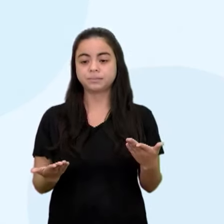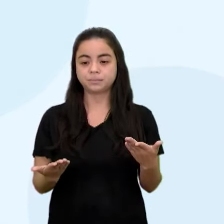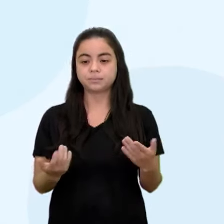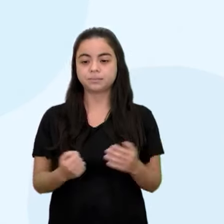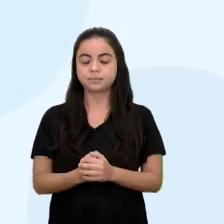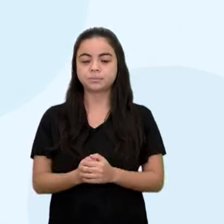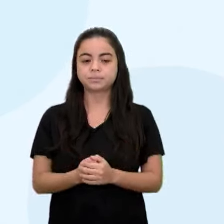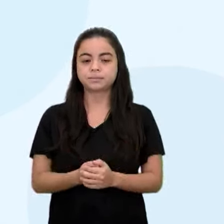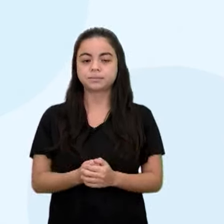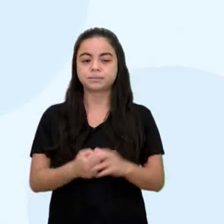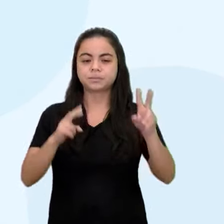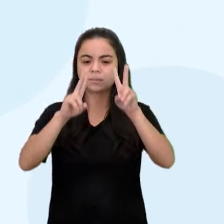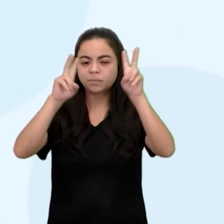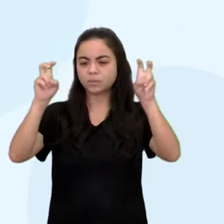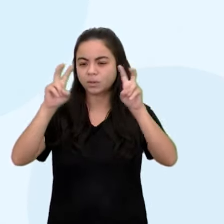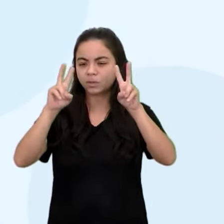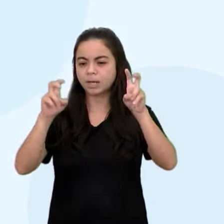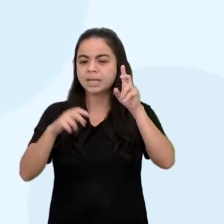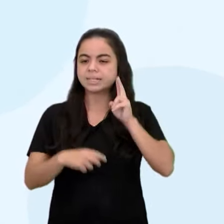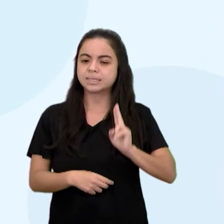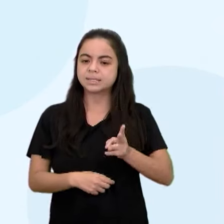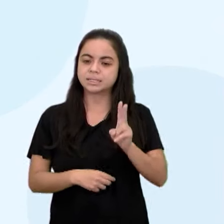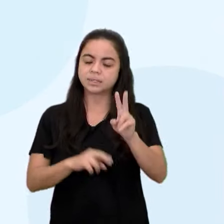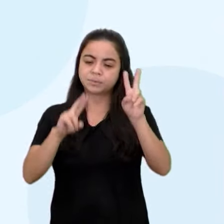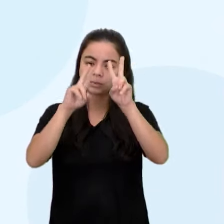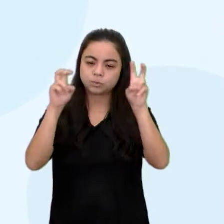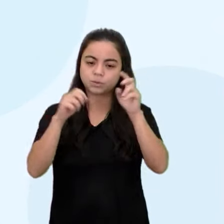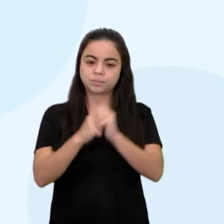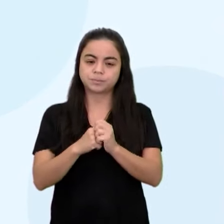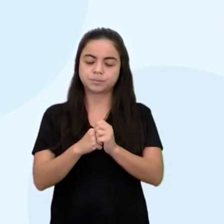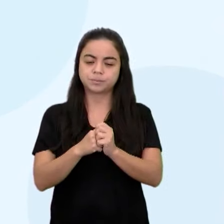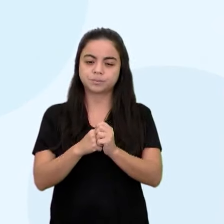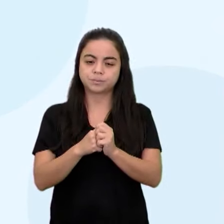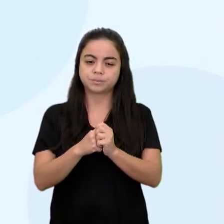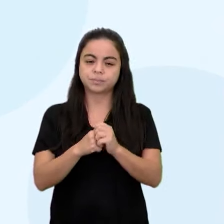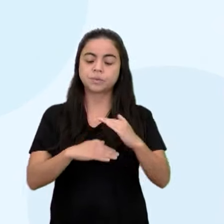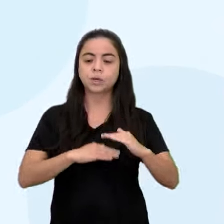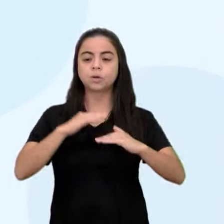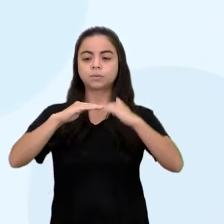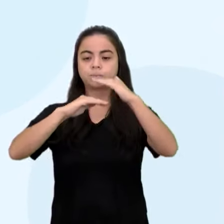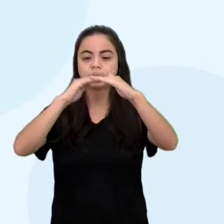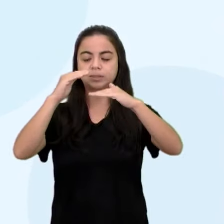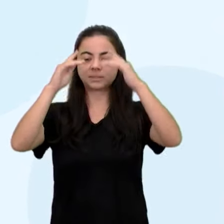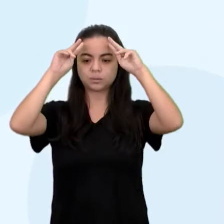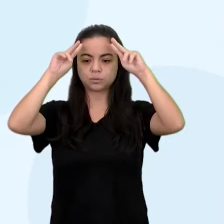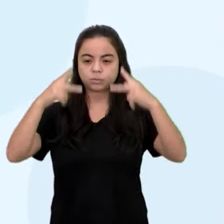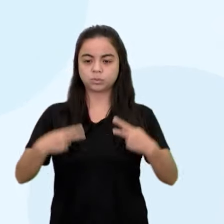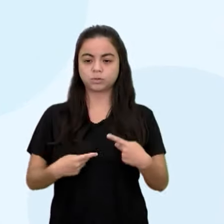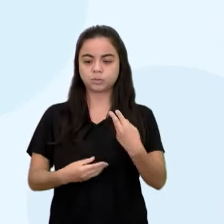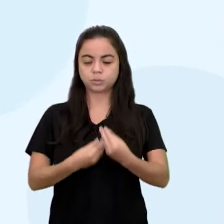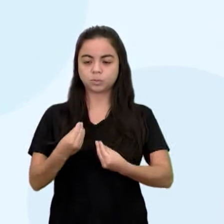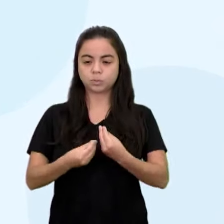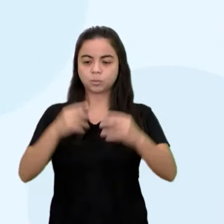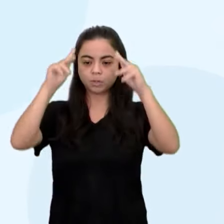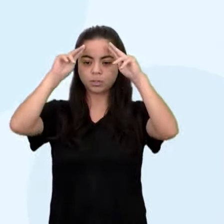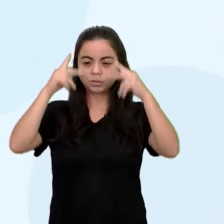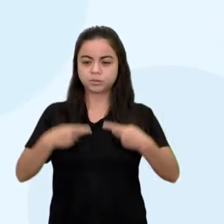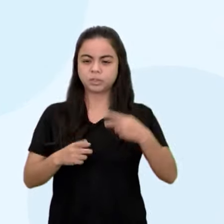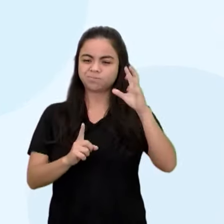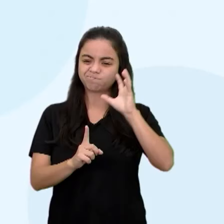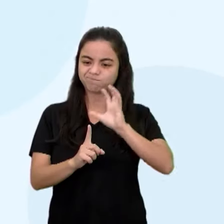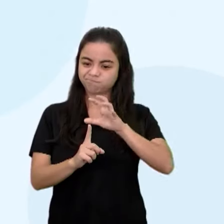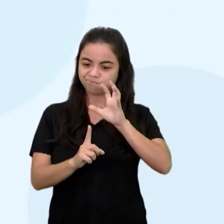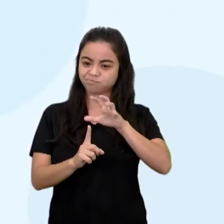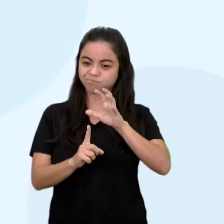culturais, nós estaremos falando, falaremos sempre sobre a formação do indivíduo, como o indivíduo ele é influenciado